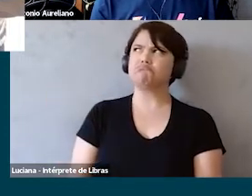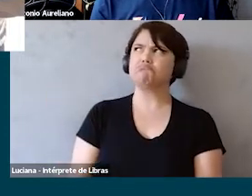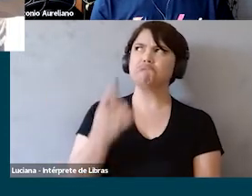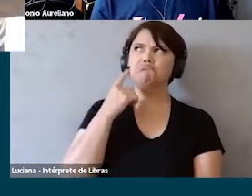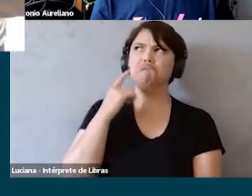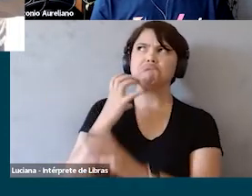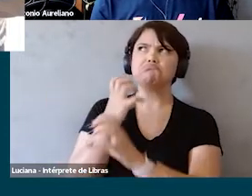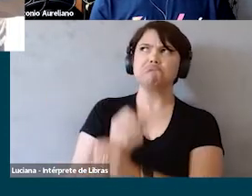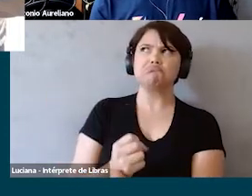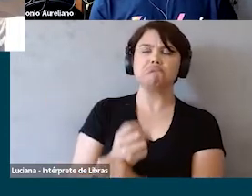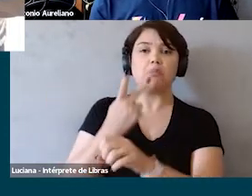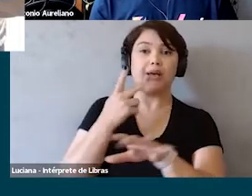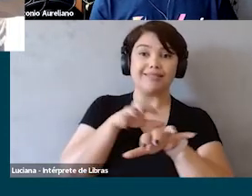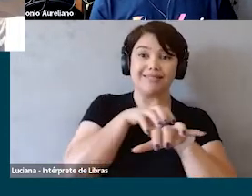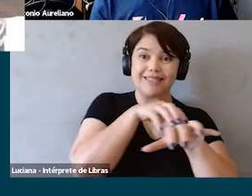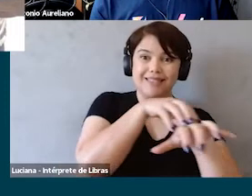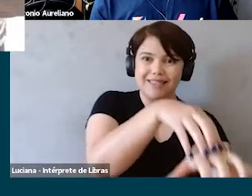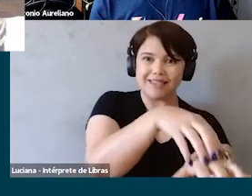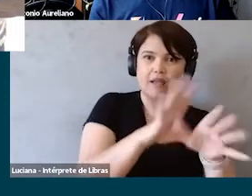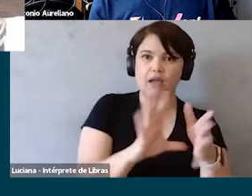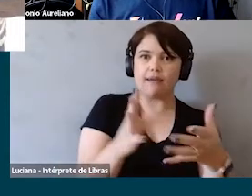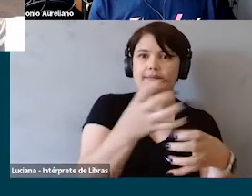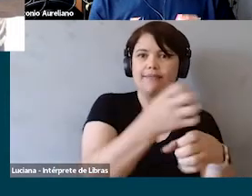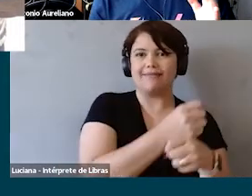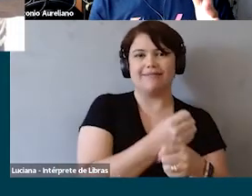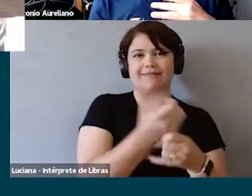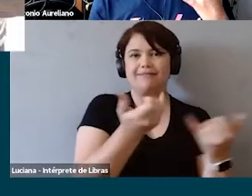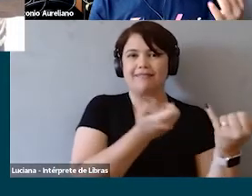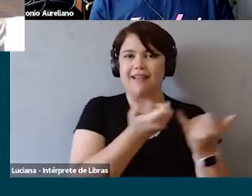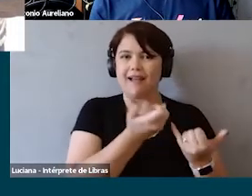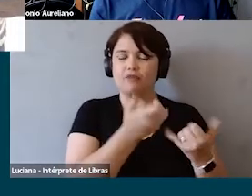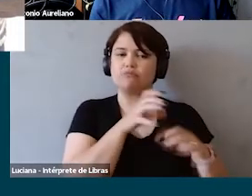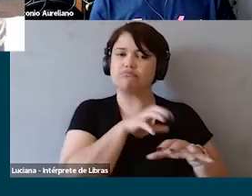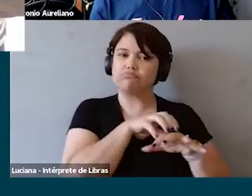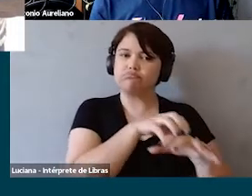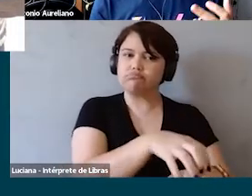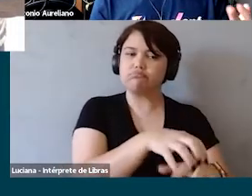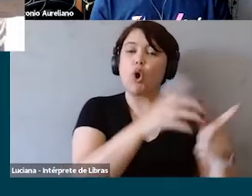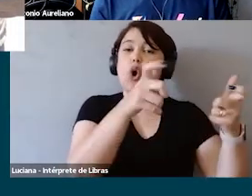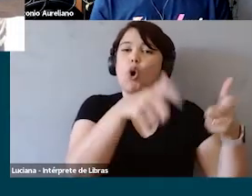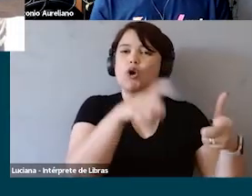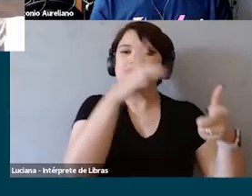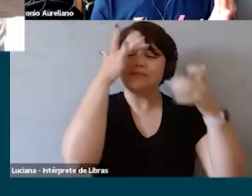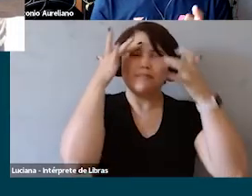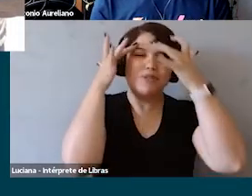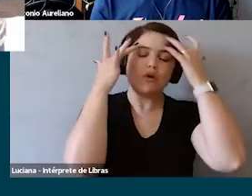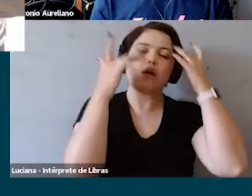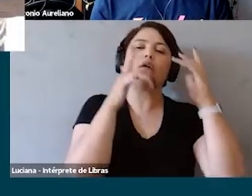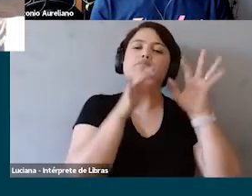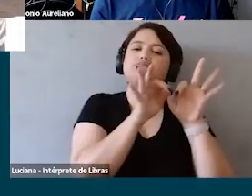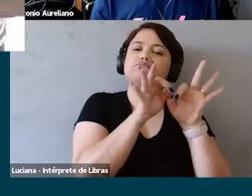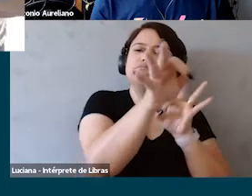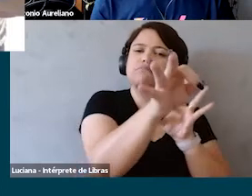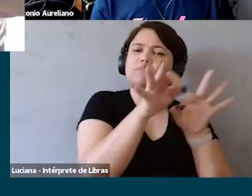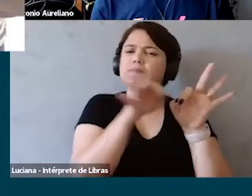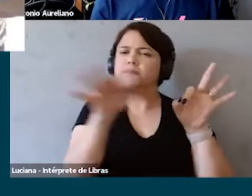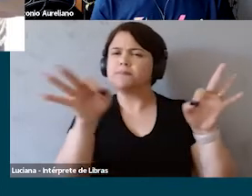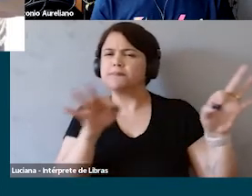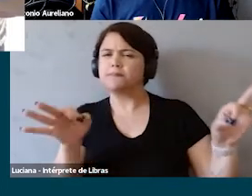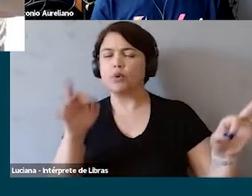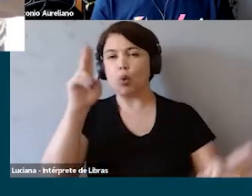o movimento econômico. Já transporte, eu tenho o dado onde as camisas são entregues, então eu tenho um dado de qual a